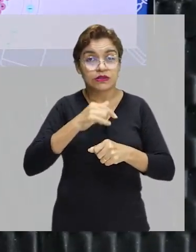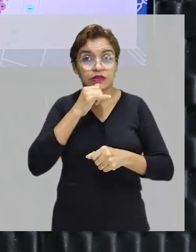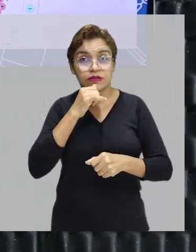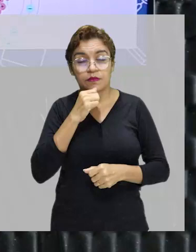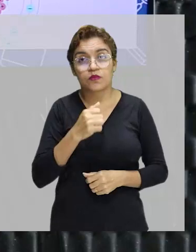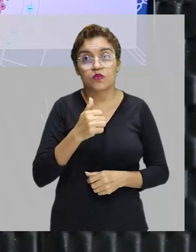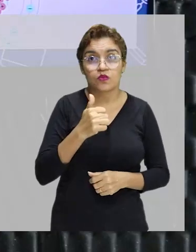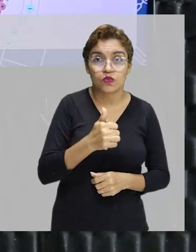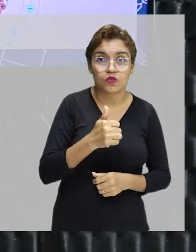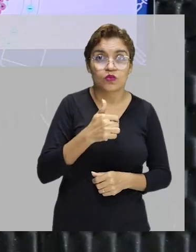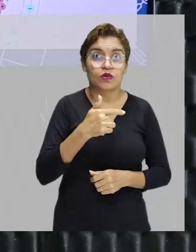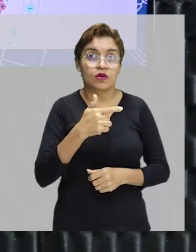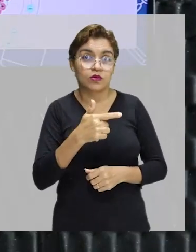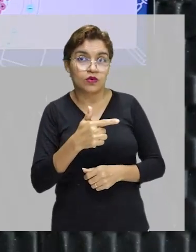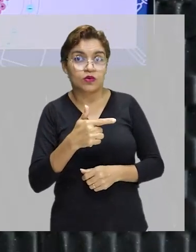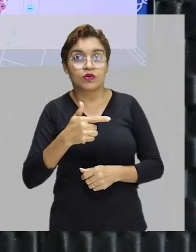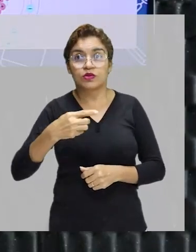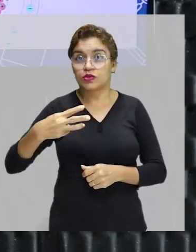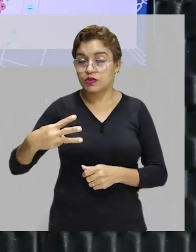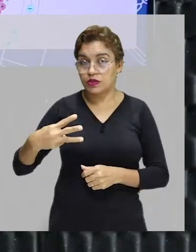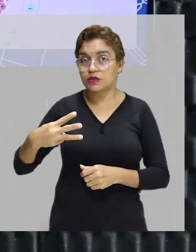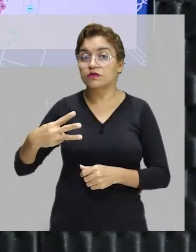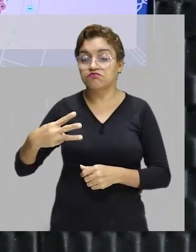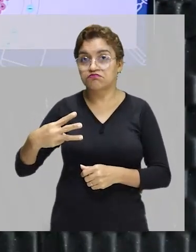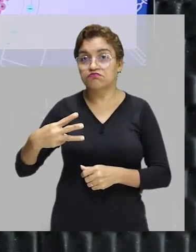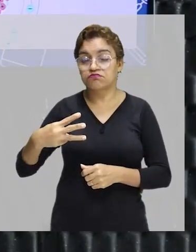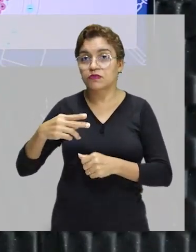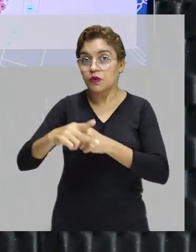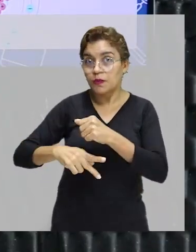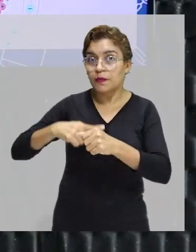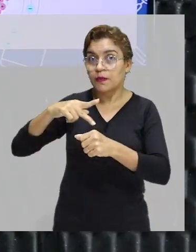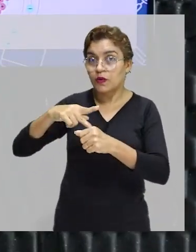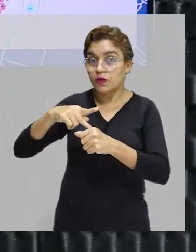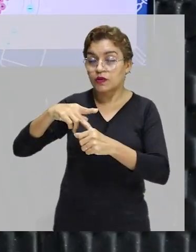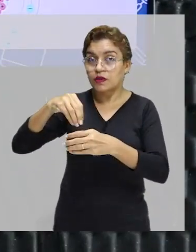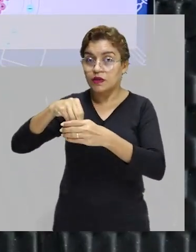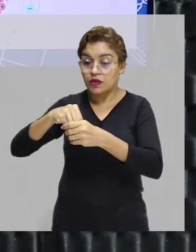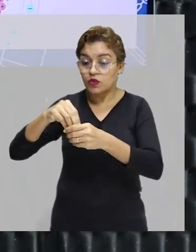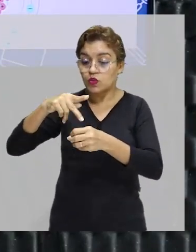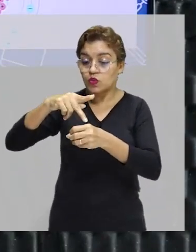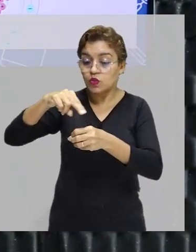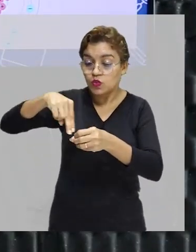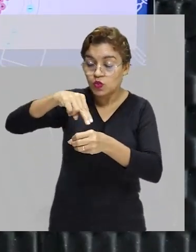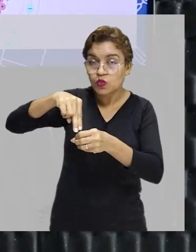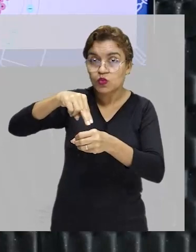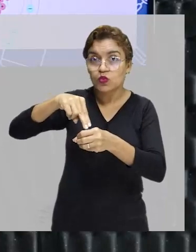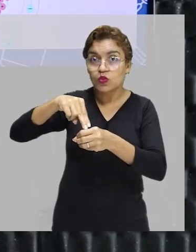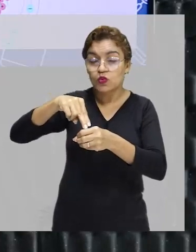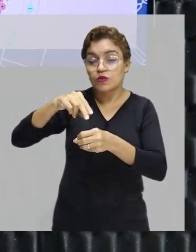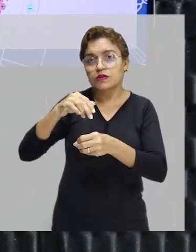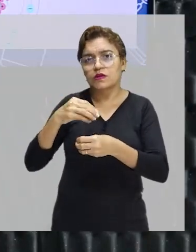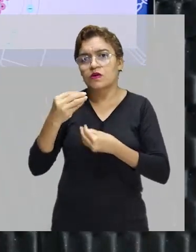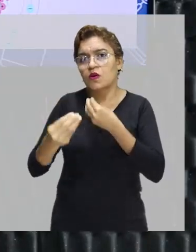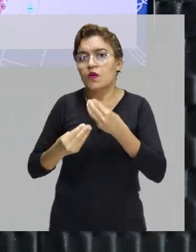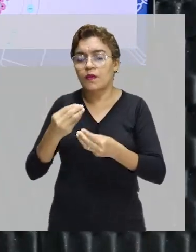prótons, a presença deles no núcleo seria muito complicado, porque nós temos